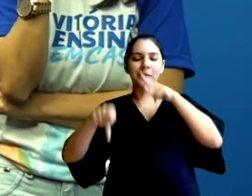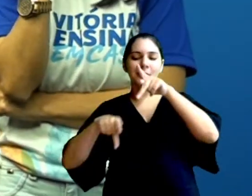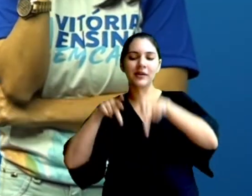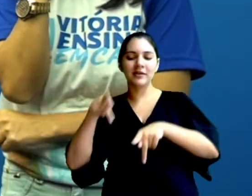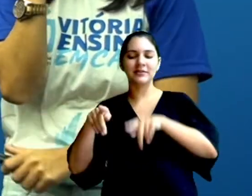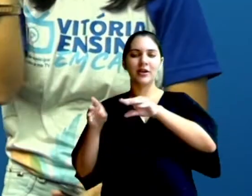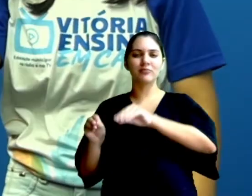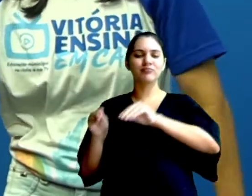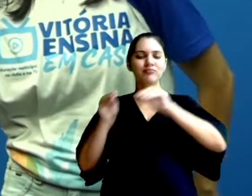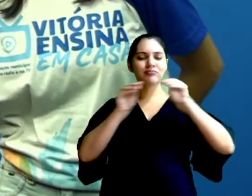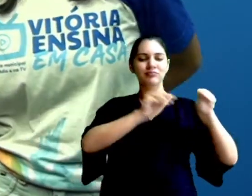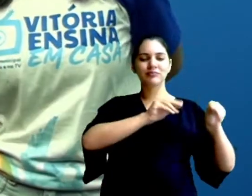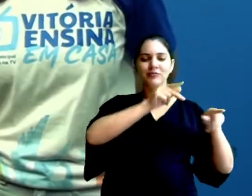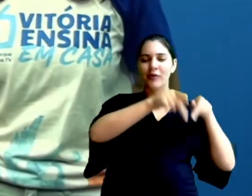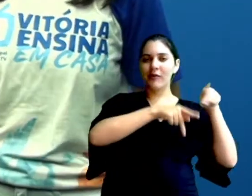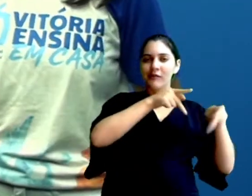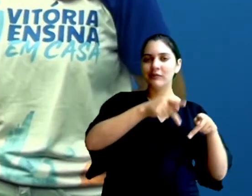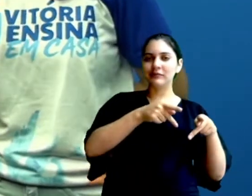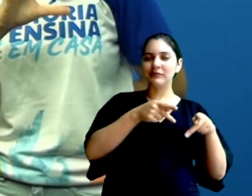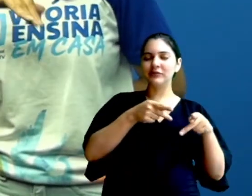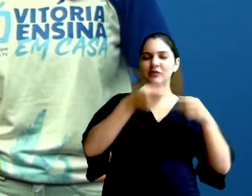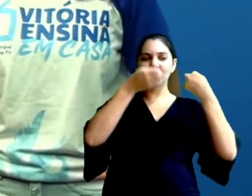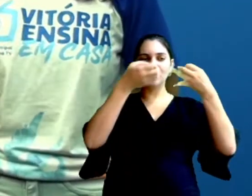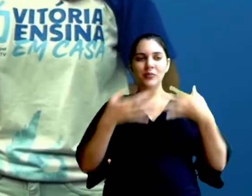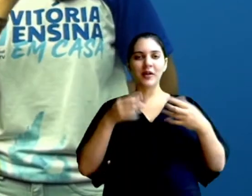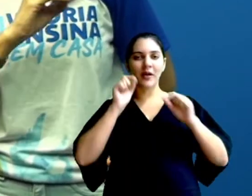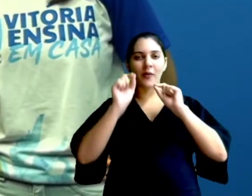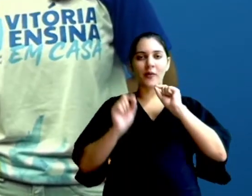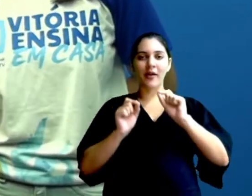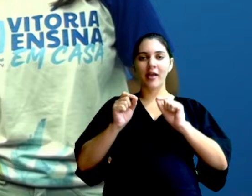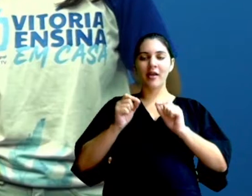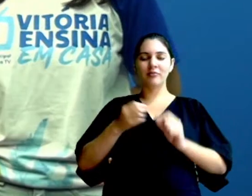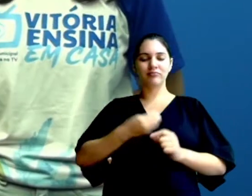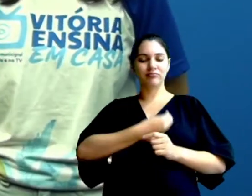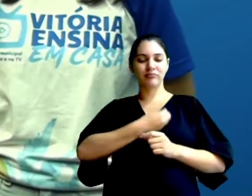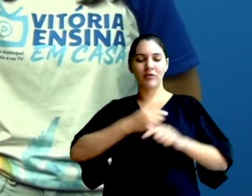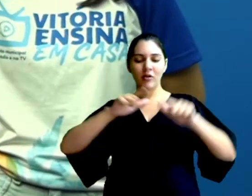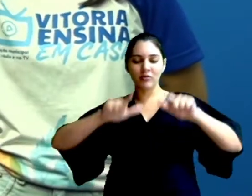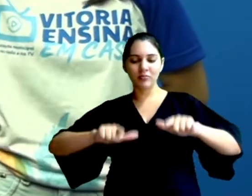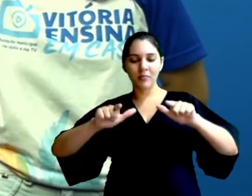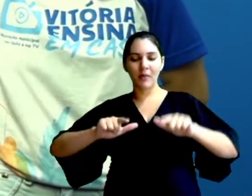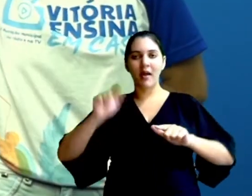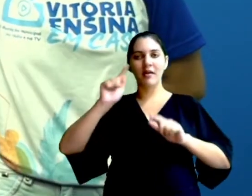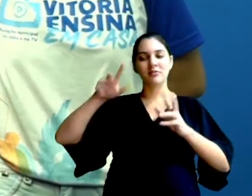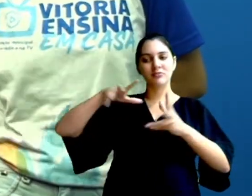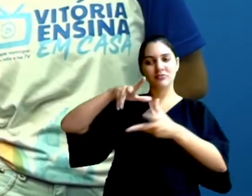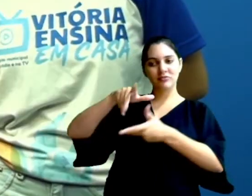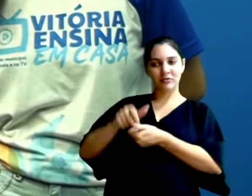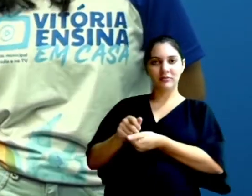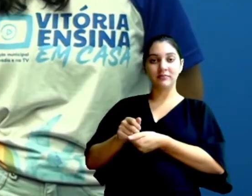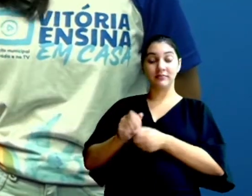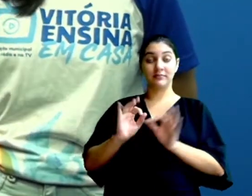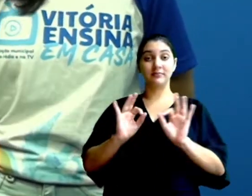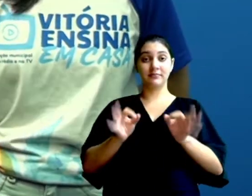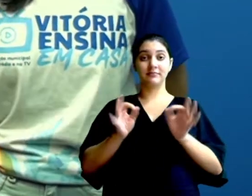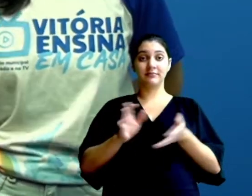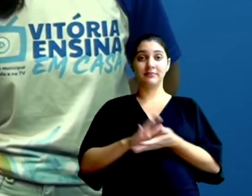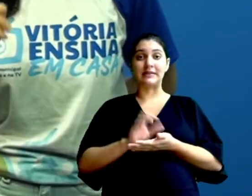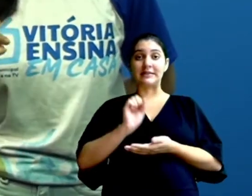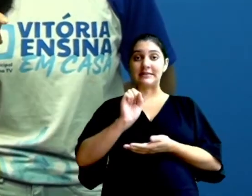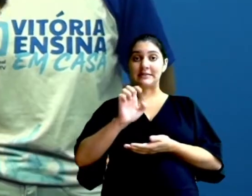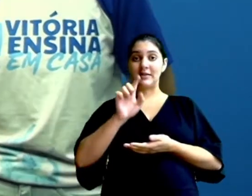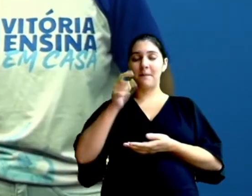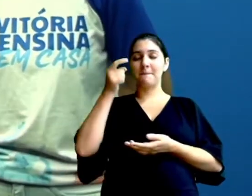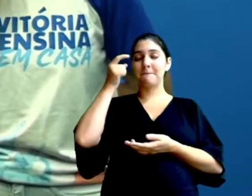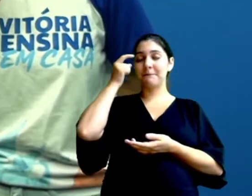deslocamentos populacionais, não vai tratar sobre a questão de ocupação do espaço geográfico? Correto. Se